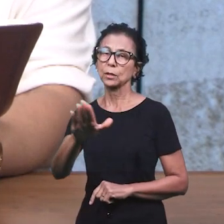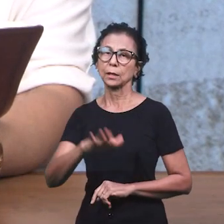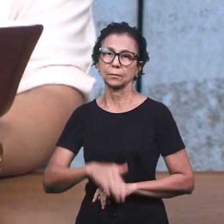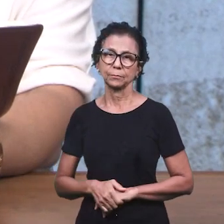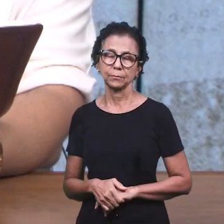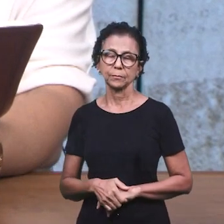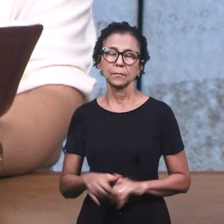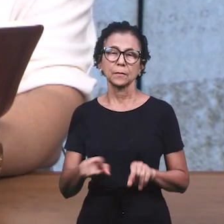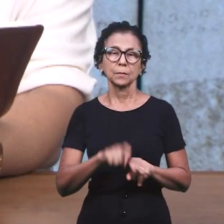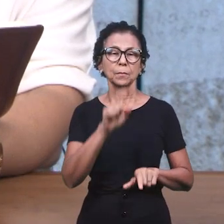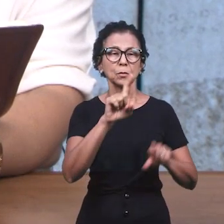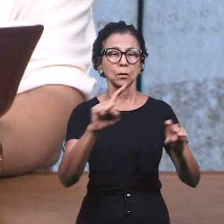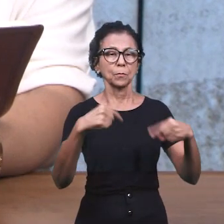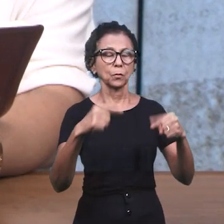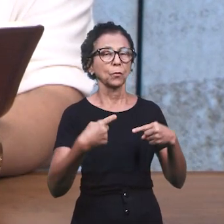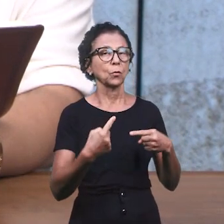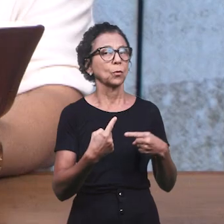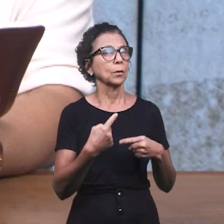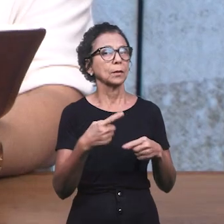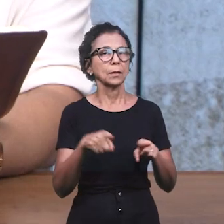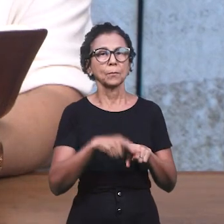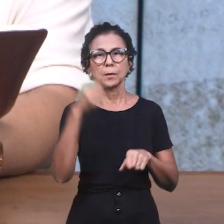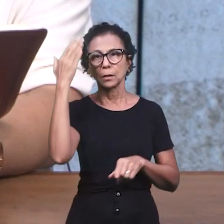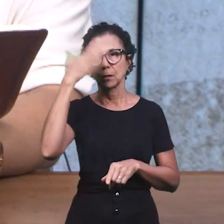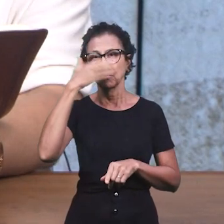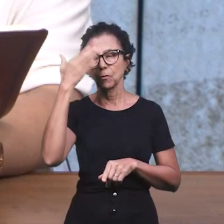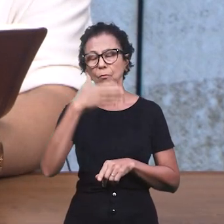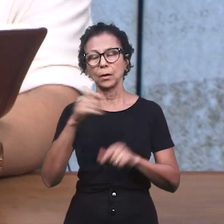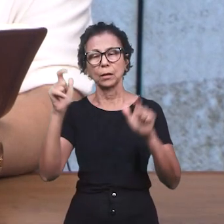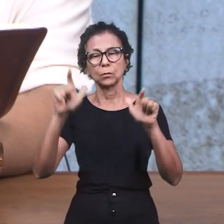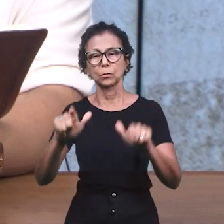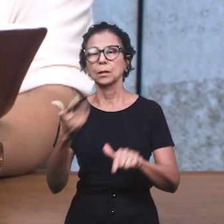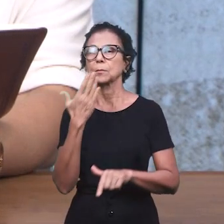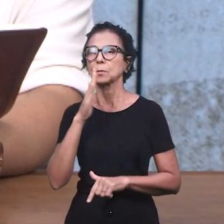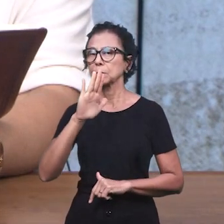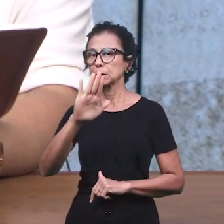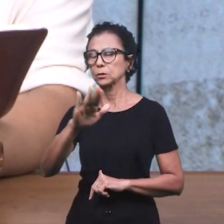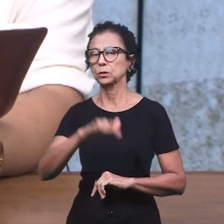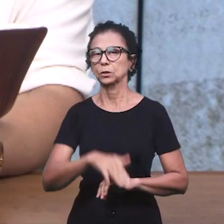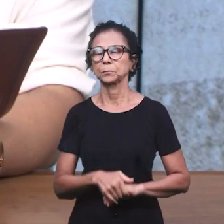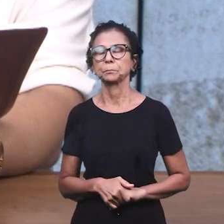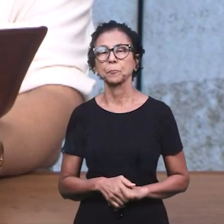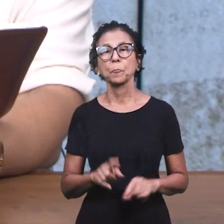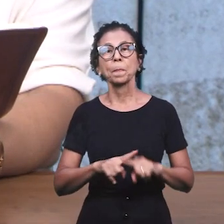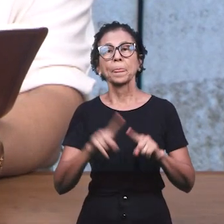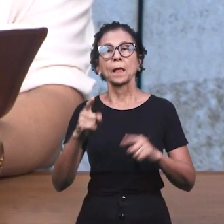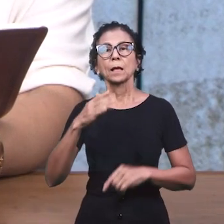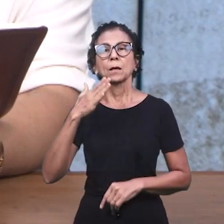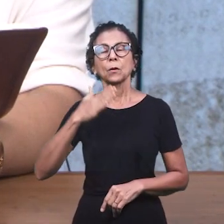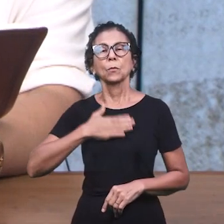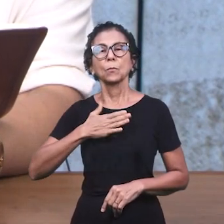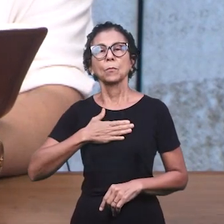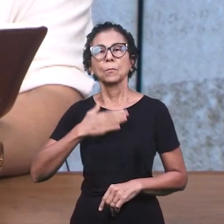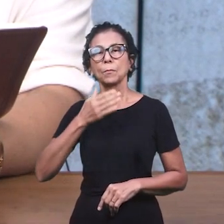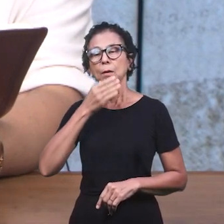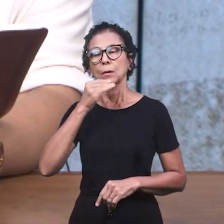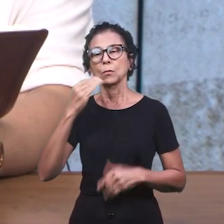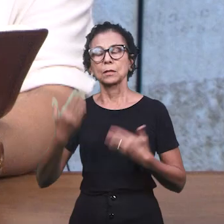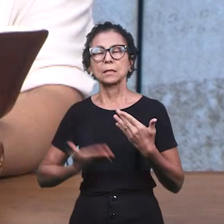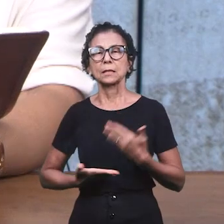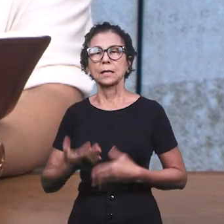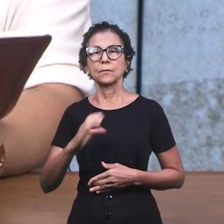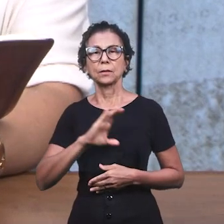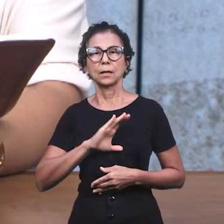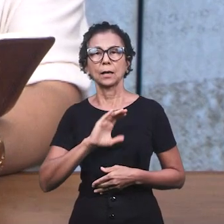haverá. Porém, o meu servo Calebe, porquanto nele houve outro espírito,